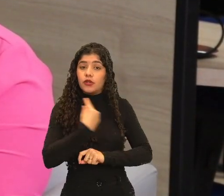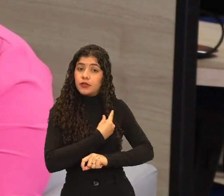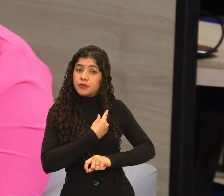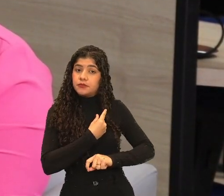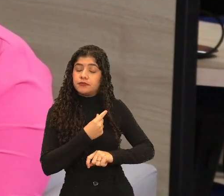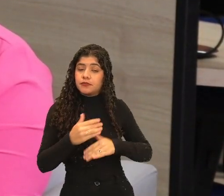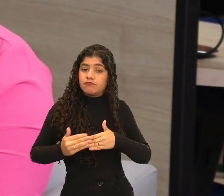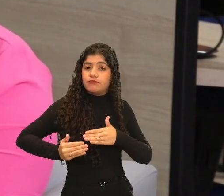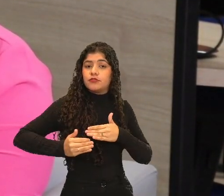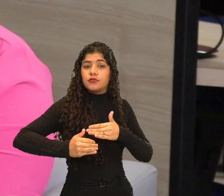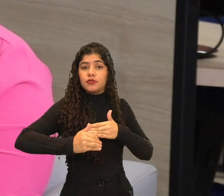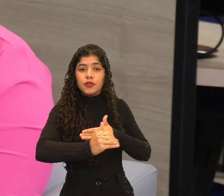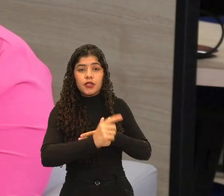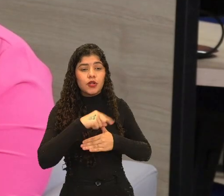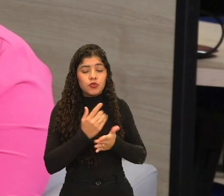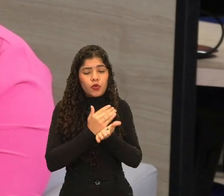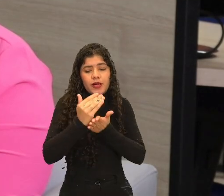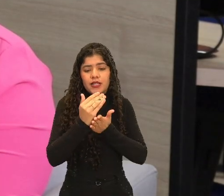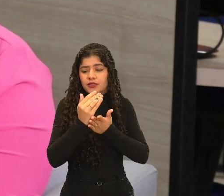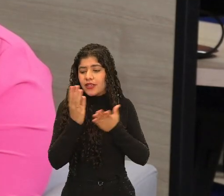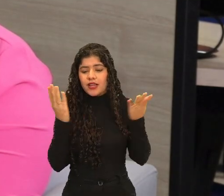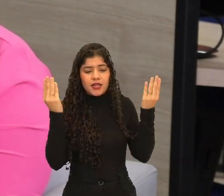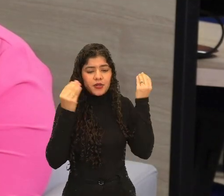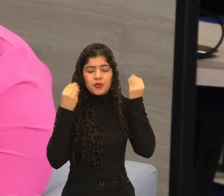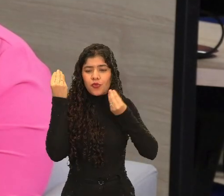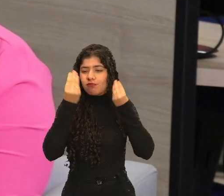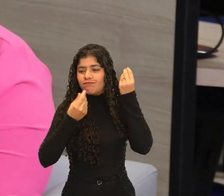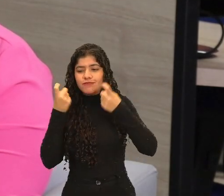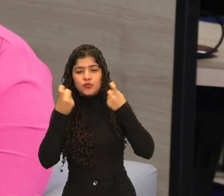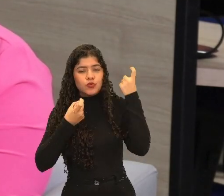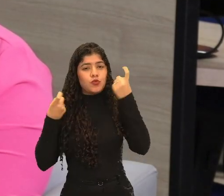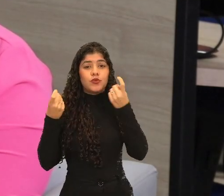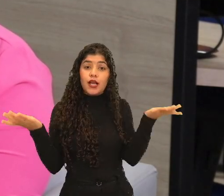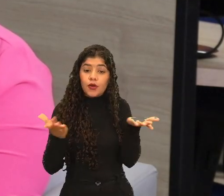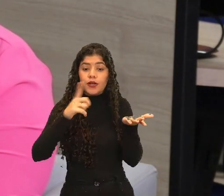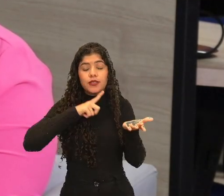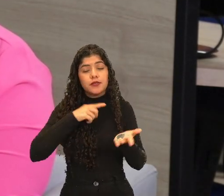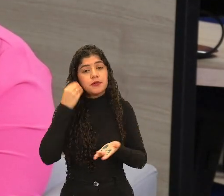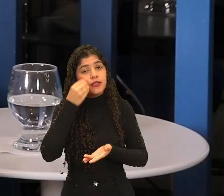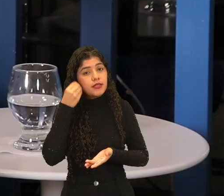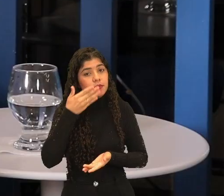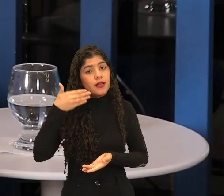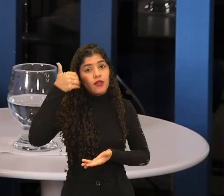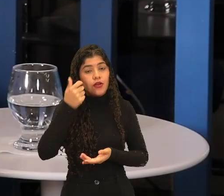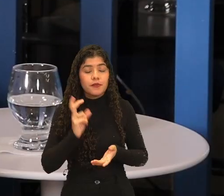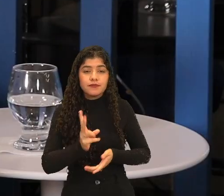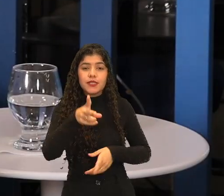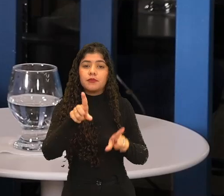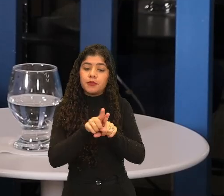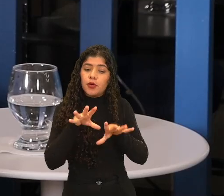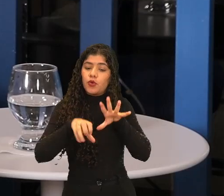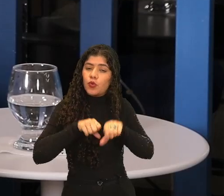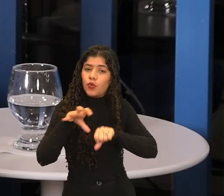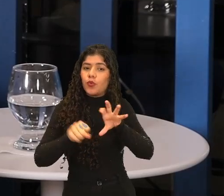atrás, completamente perdida. Então, a gente já tem um pouco para compartilhar, né? Então, a gente sempre tem que estar